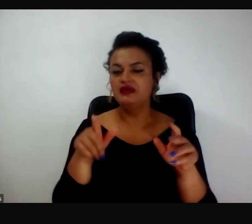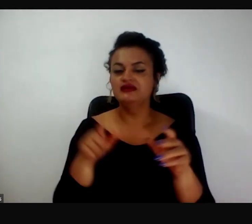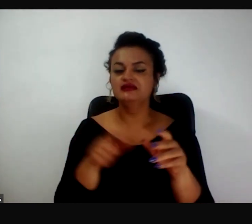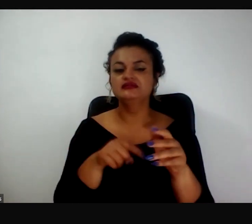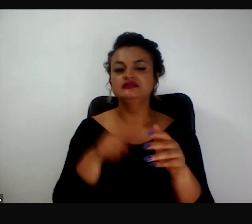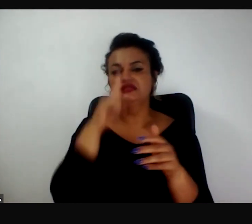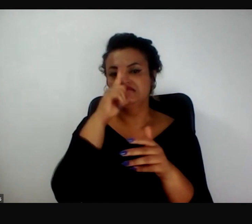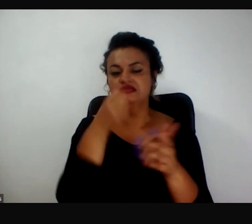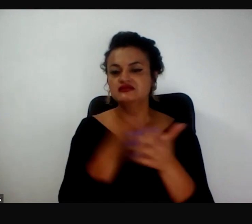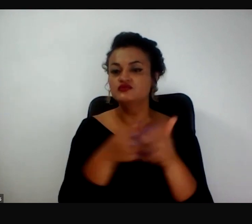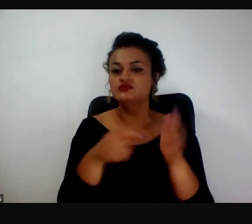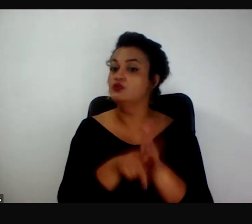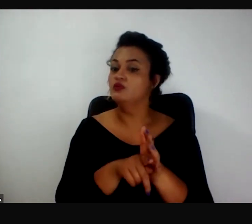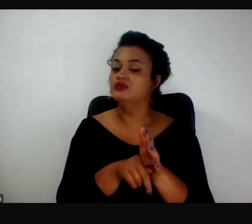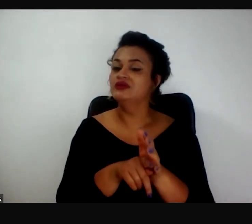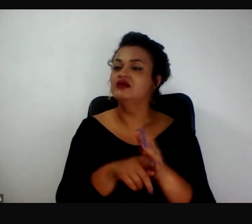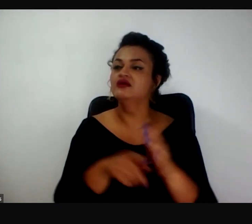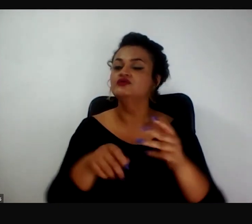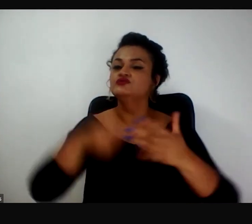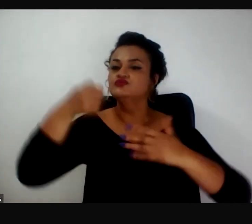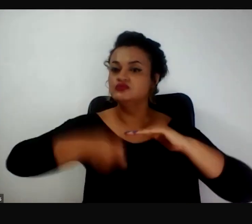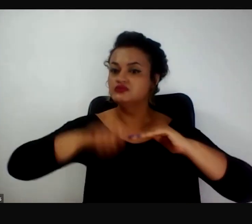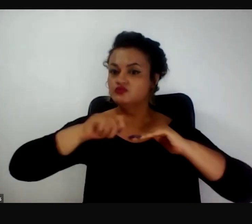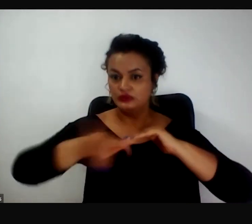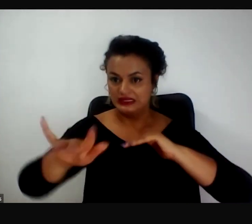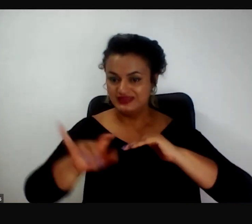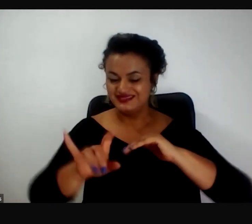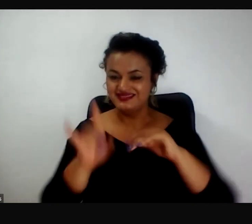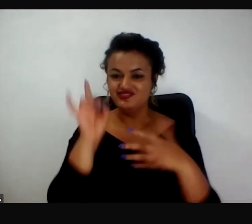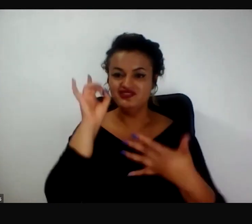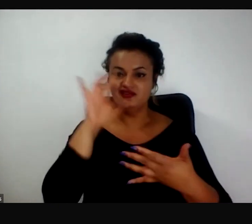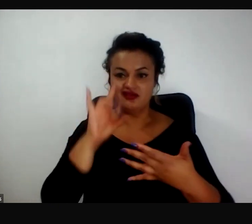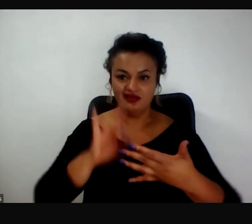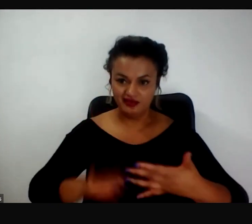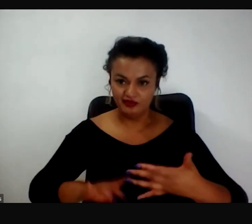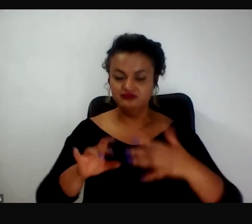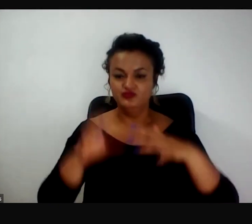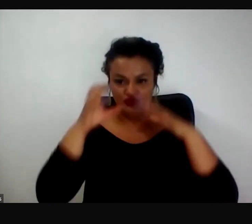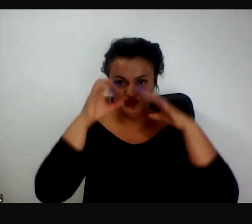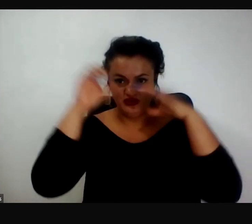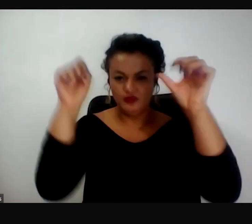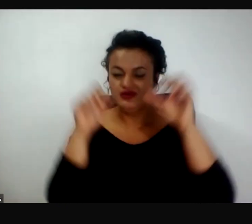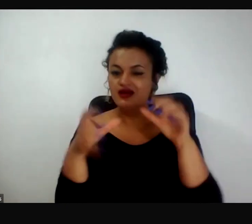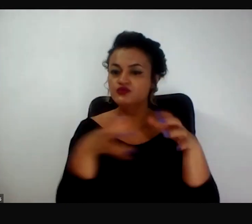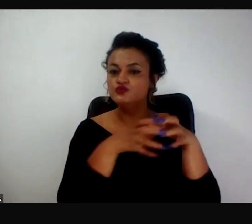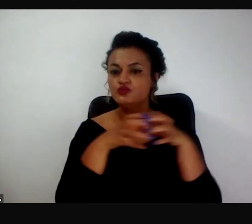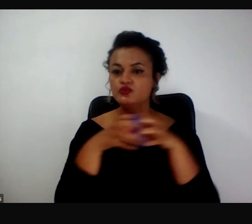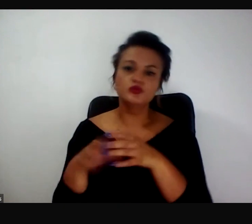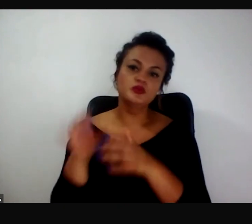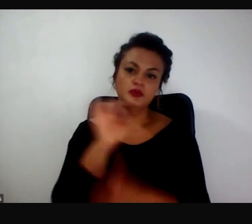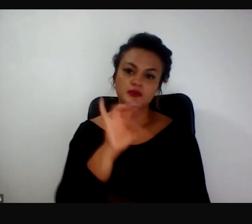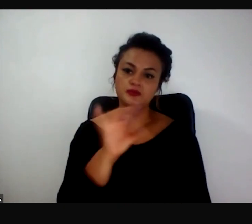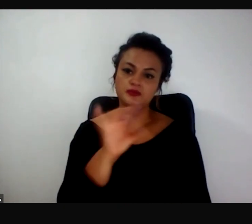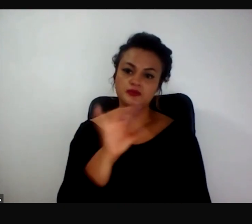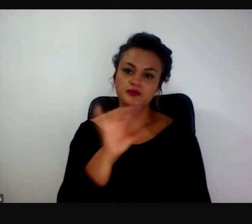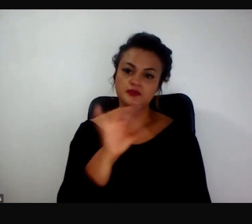da jurisprudência de cada um desses tribunais ou grupos de tribunais.